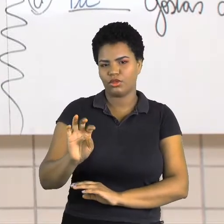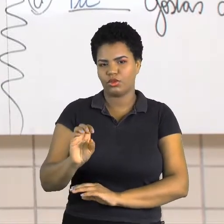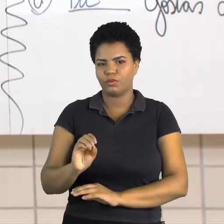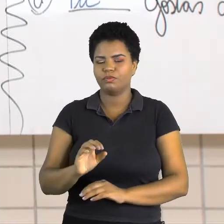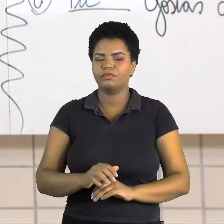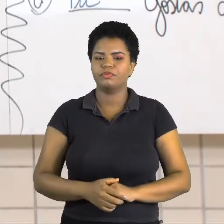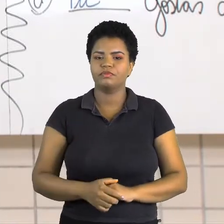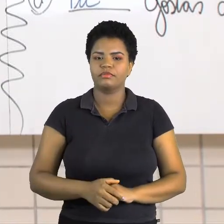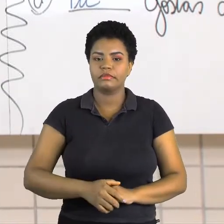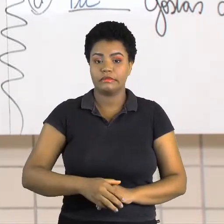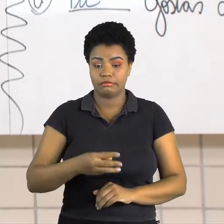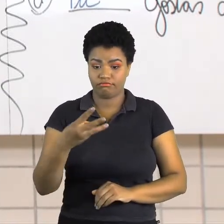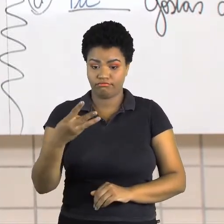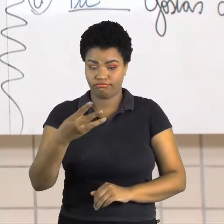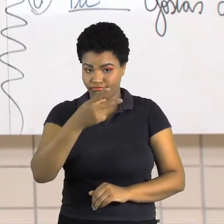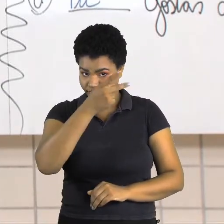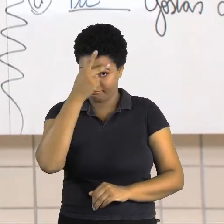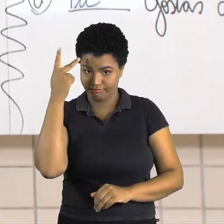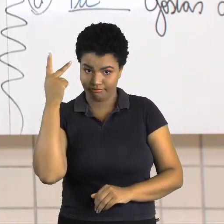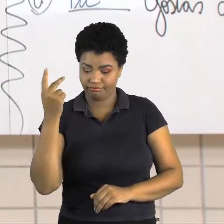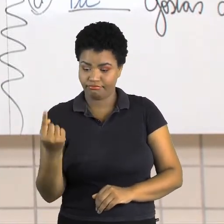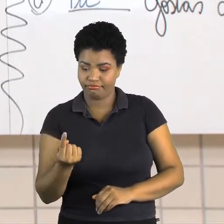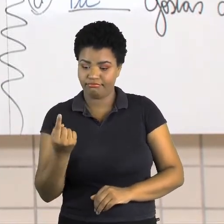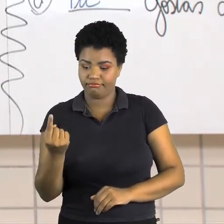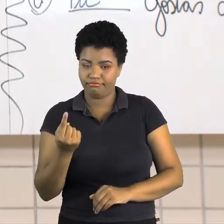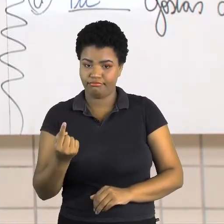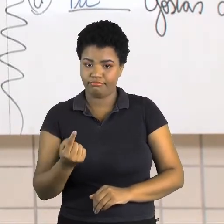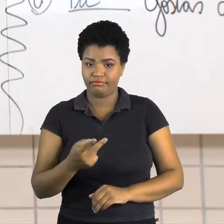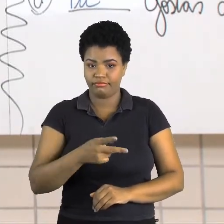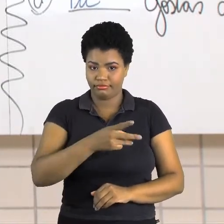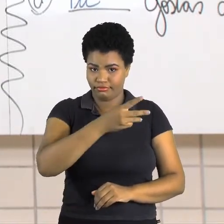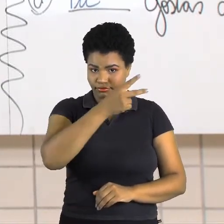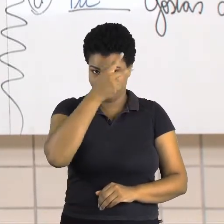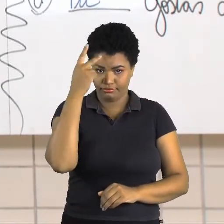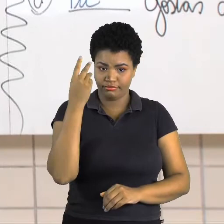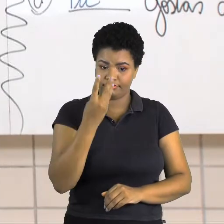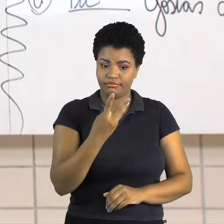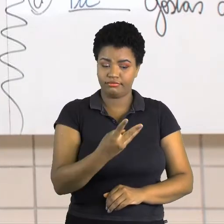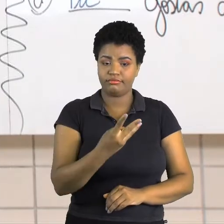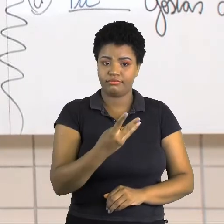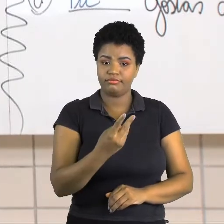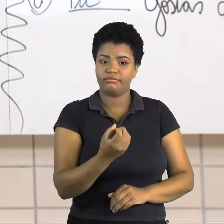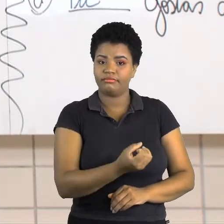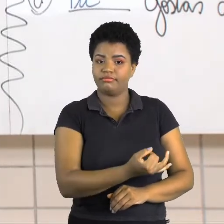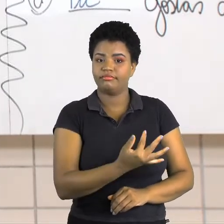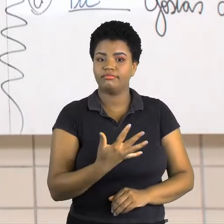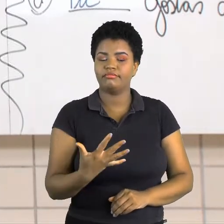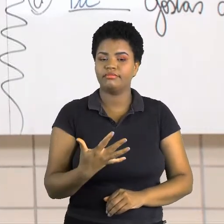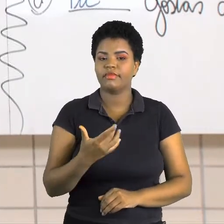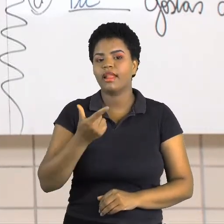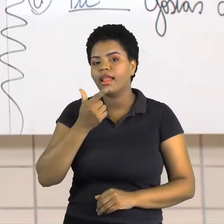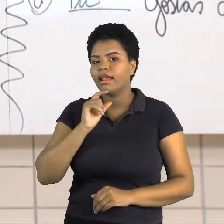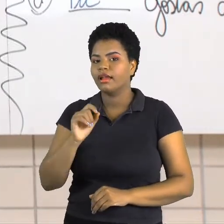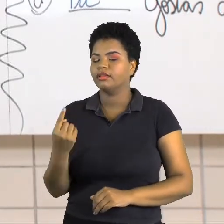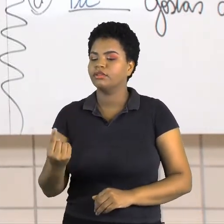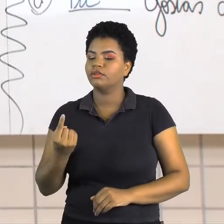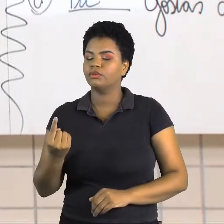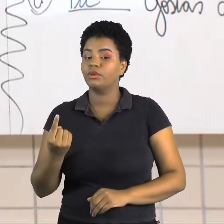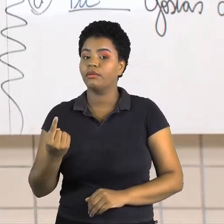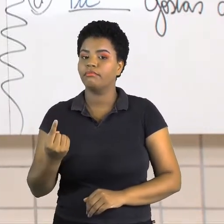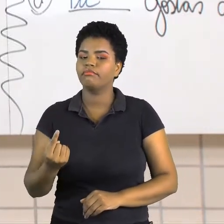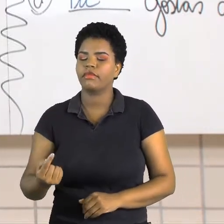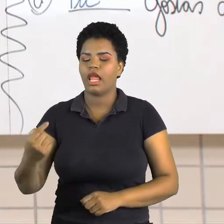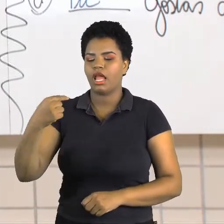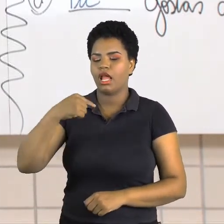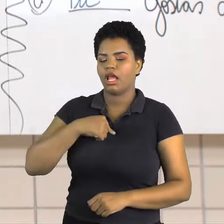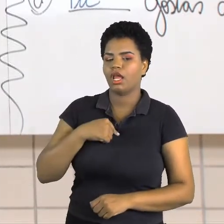do singular e 3 pessoas do plural. Quem são as pessoas do singular? Eu, tu,